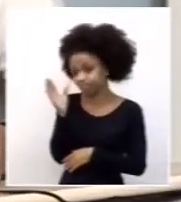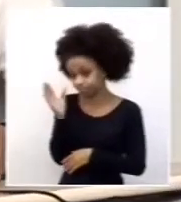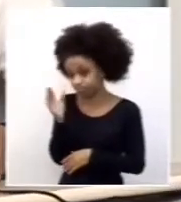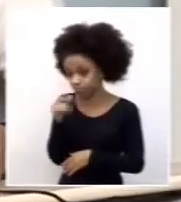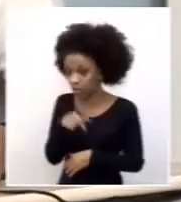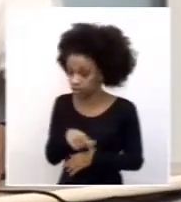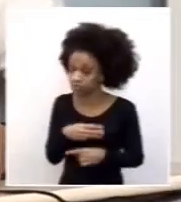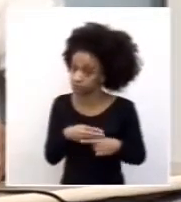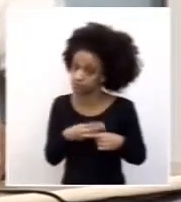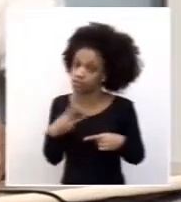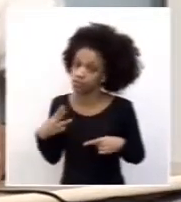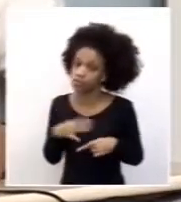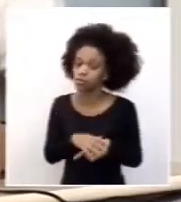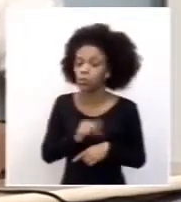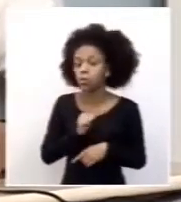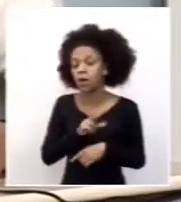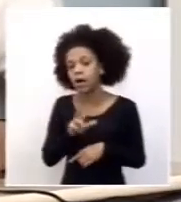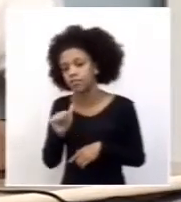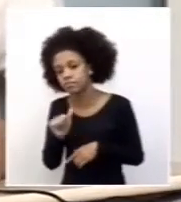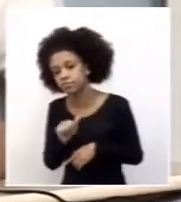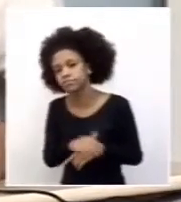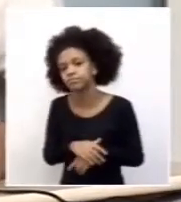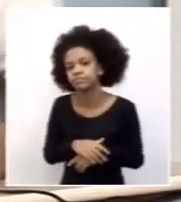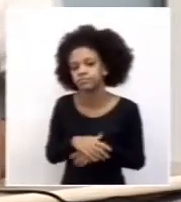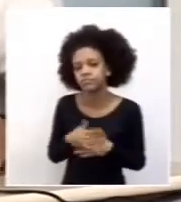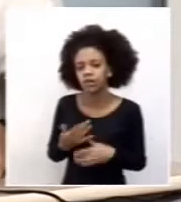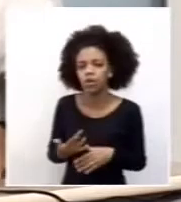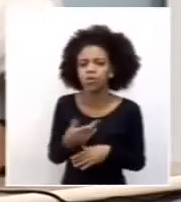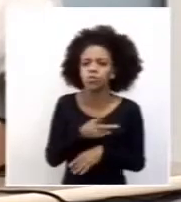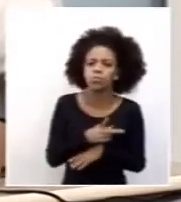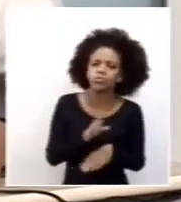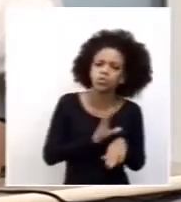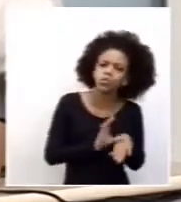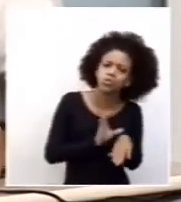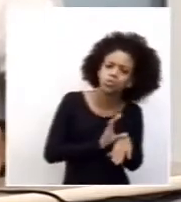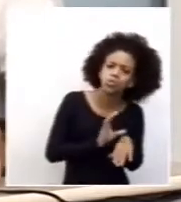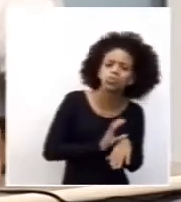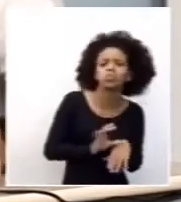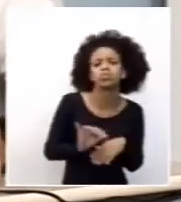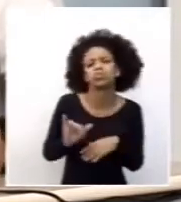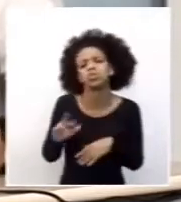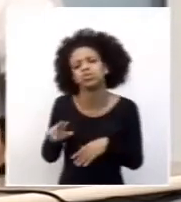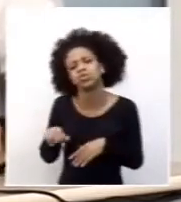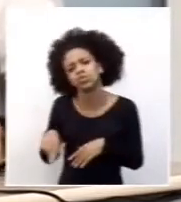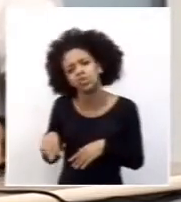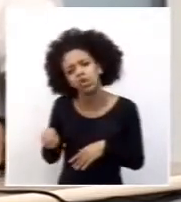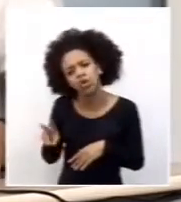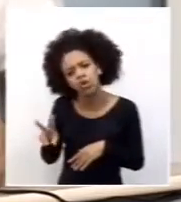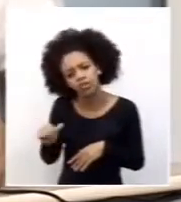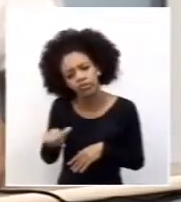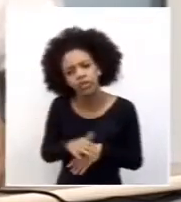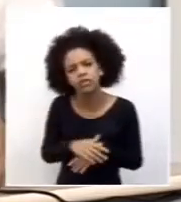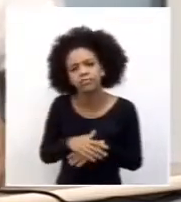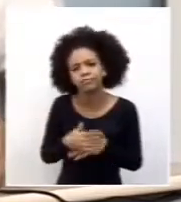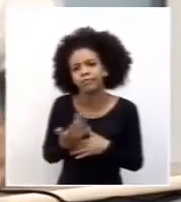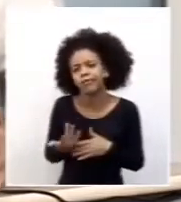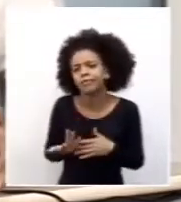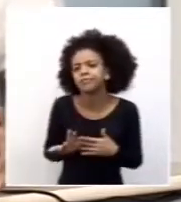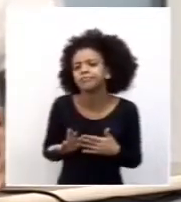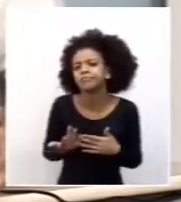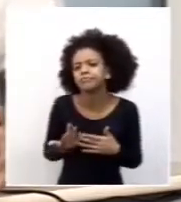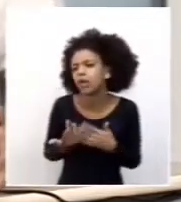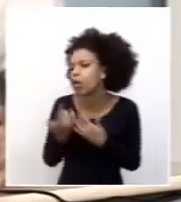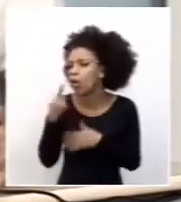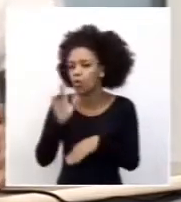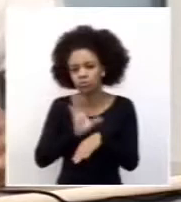né, o AVA, né? Todos esses cursos, o Inova e mais